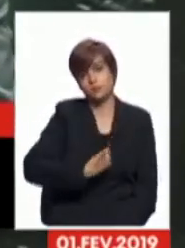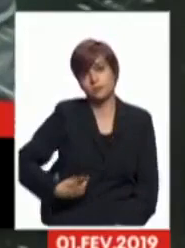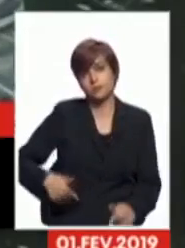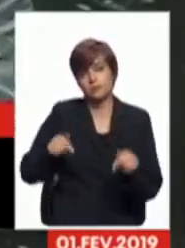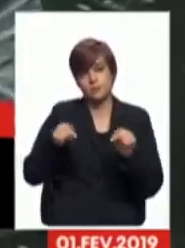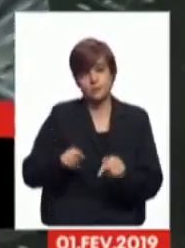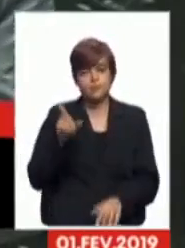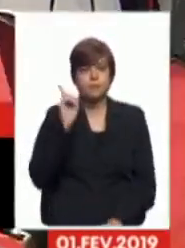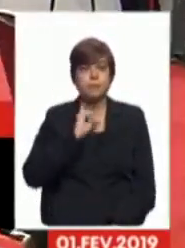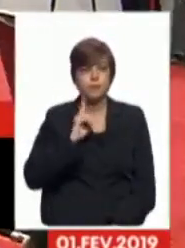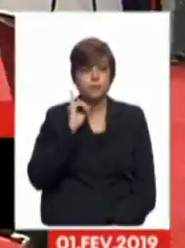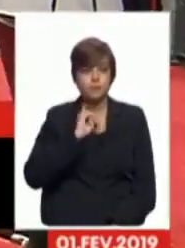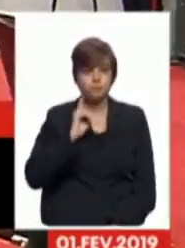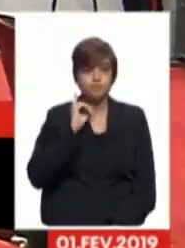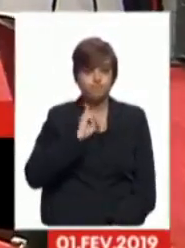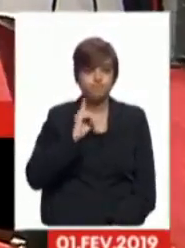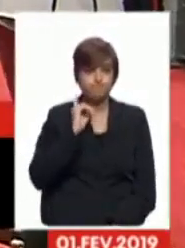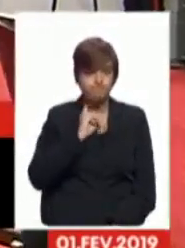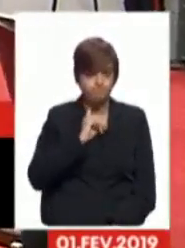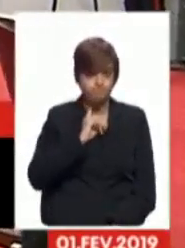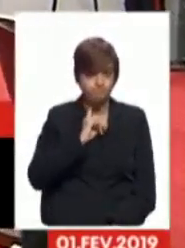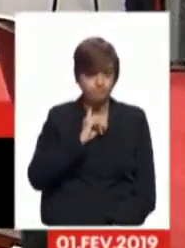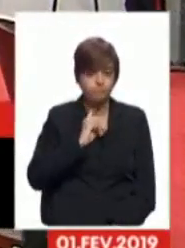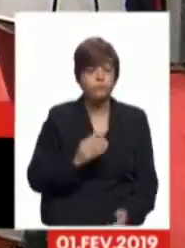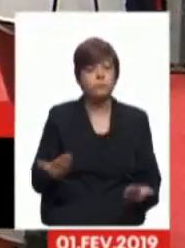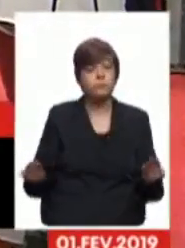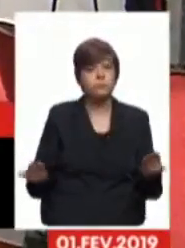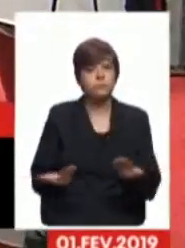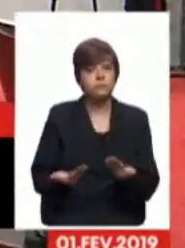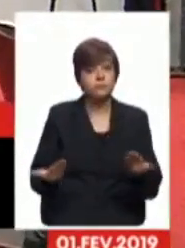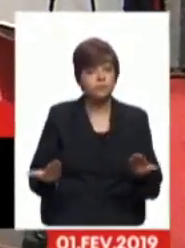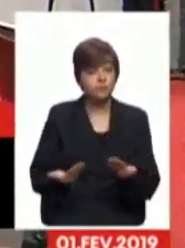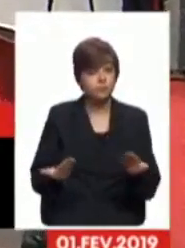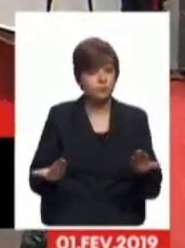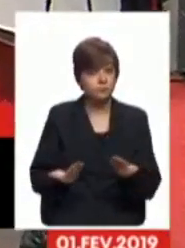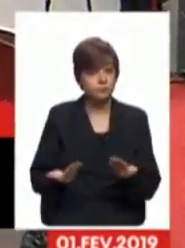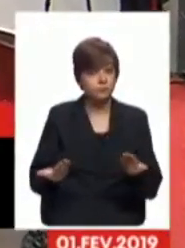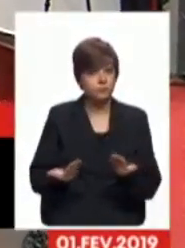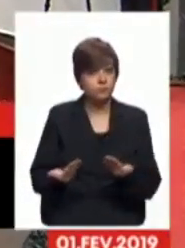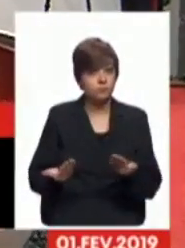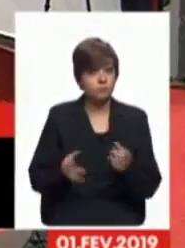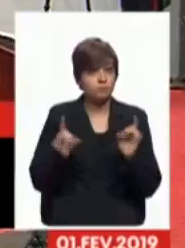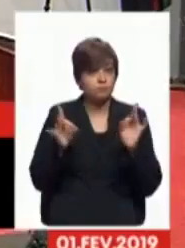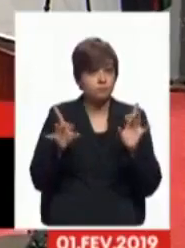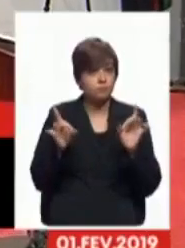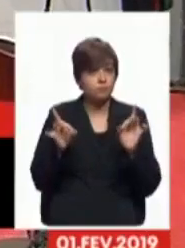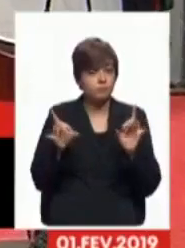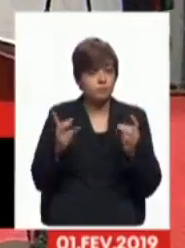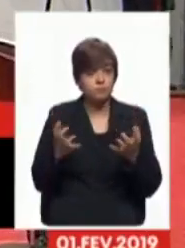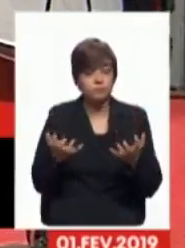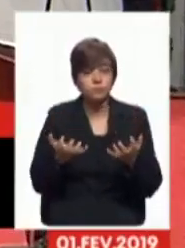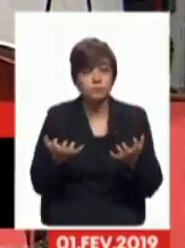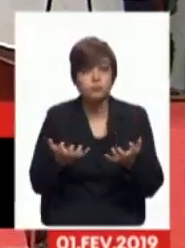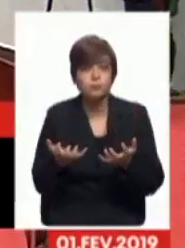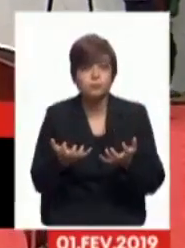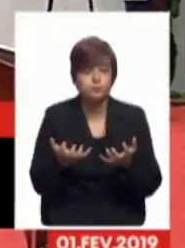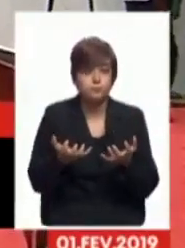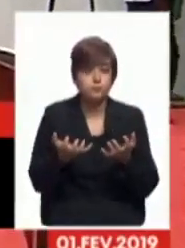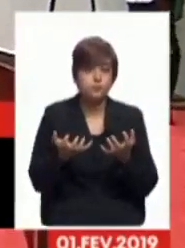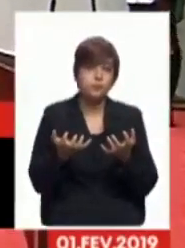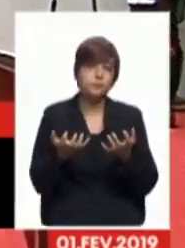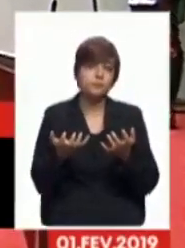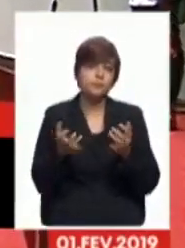Gerais. Neste momento, em especial, trago a felicitação a todos